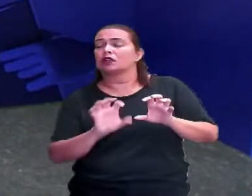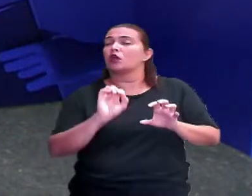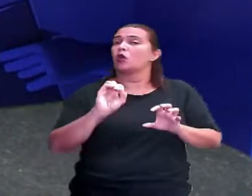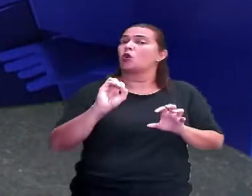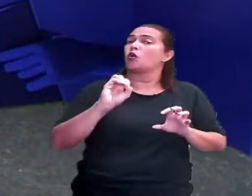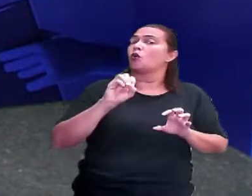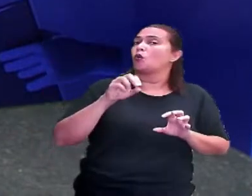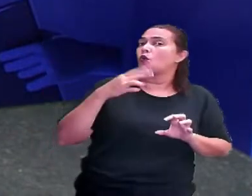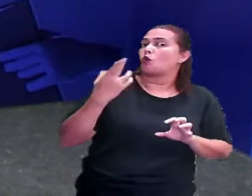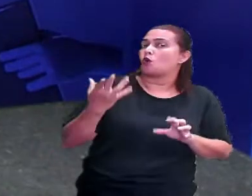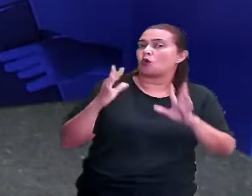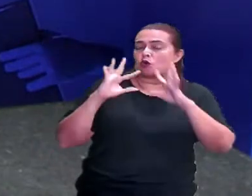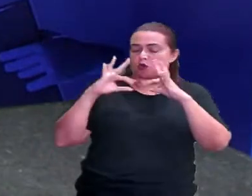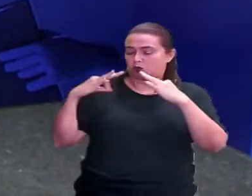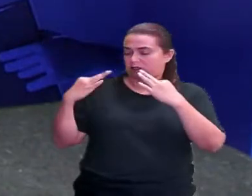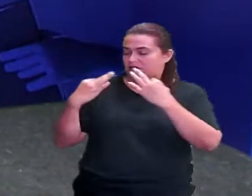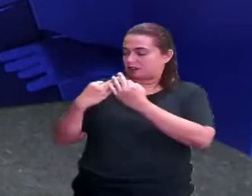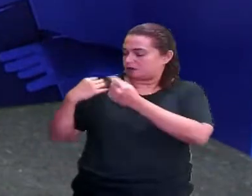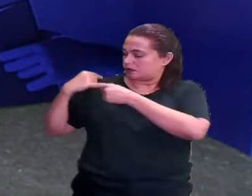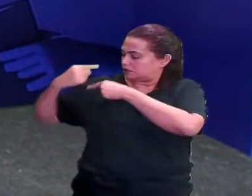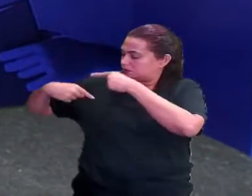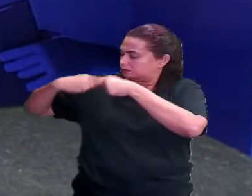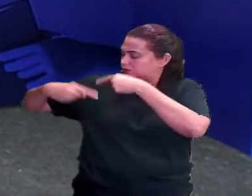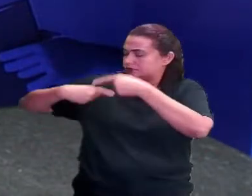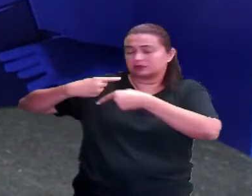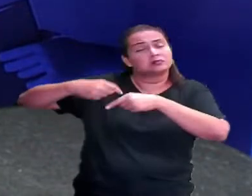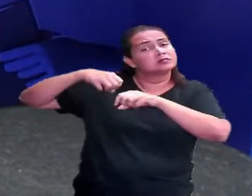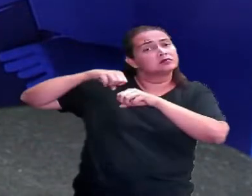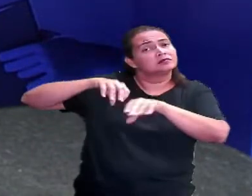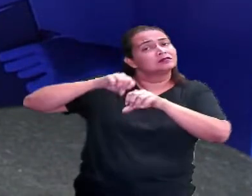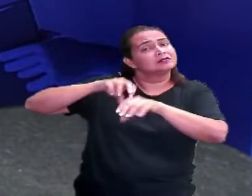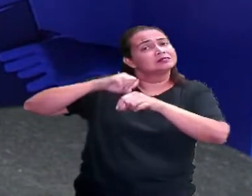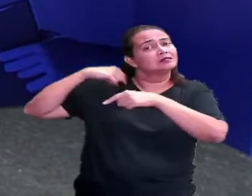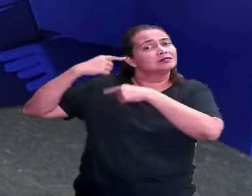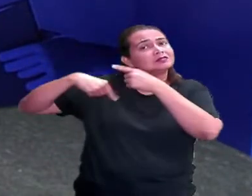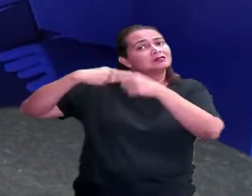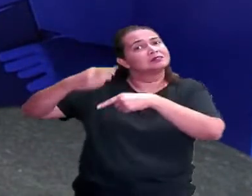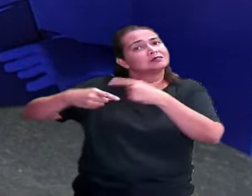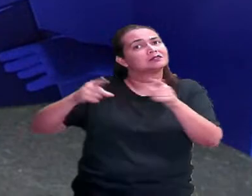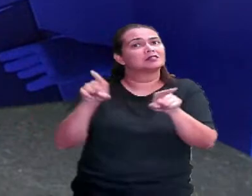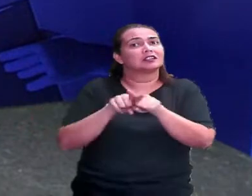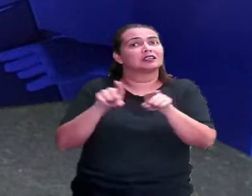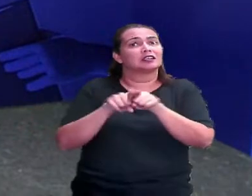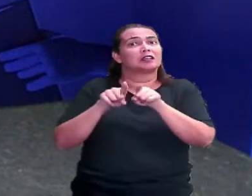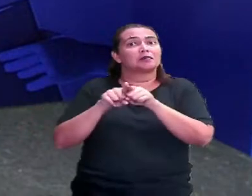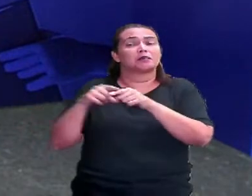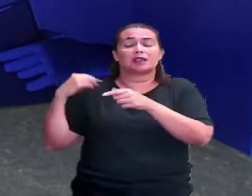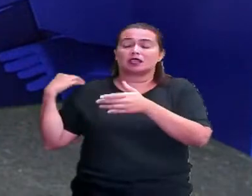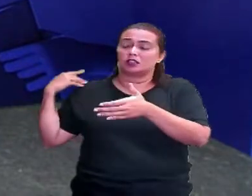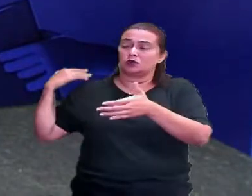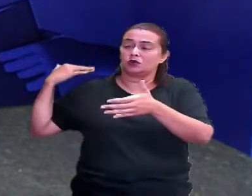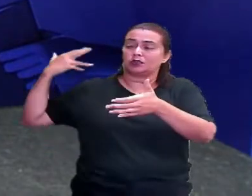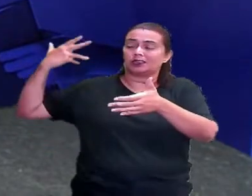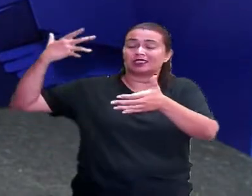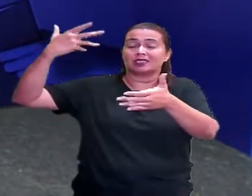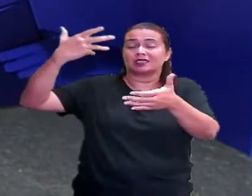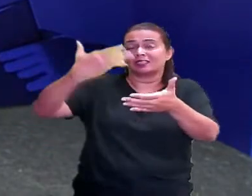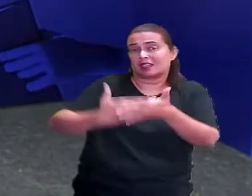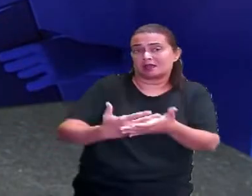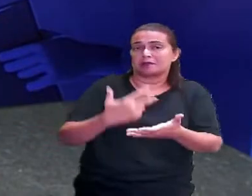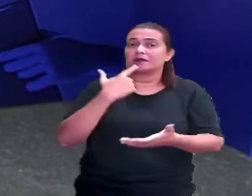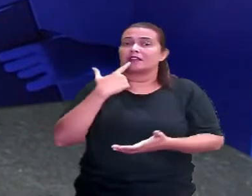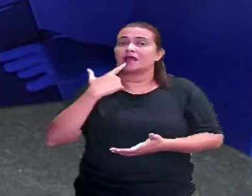ter a ver com uma questão do próprio tempo em que a língua, de alguma maneira, ela